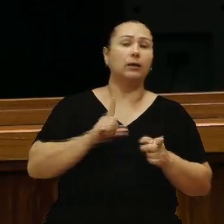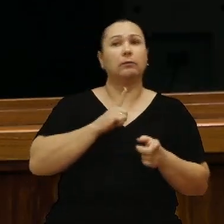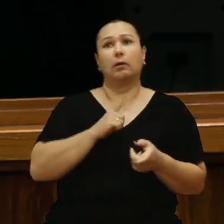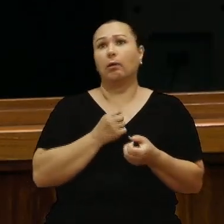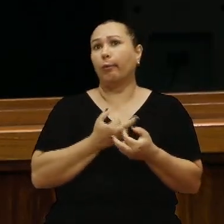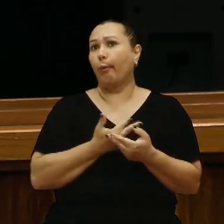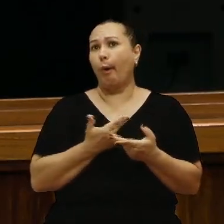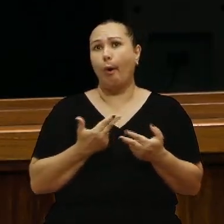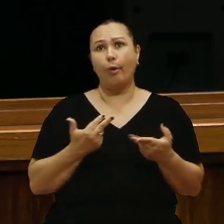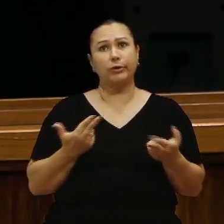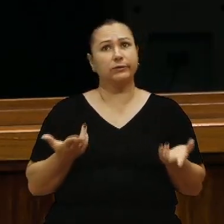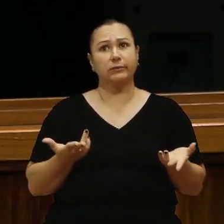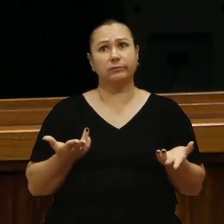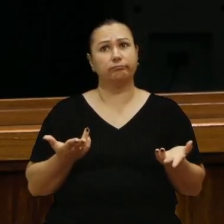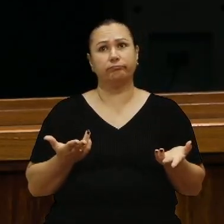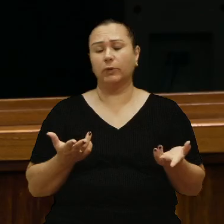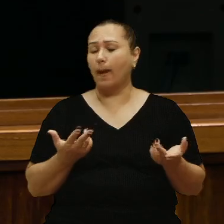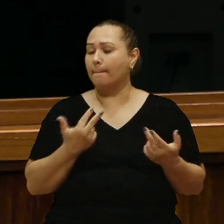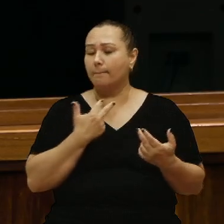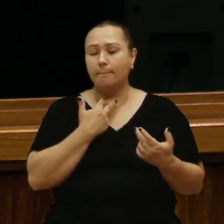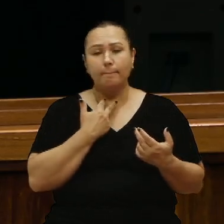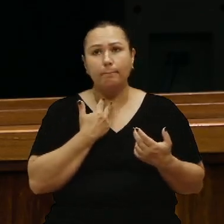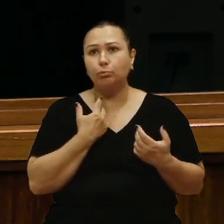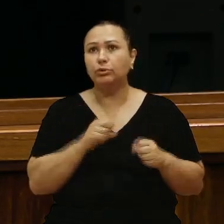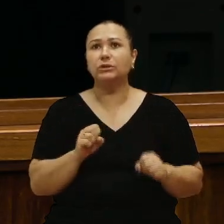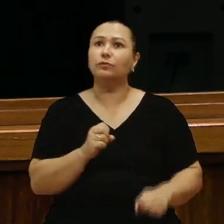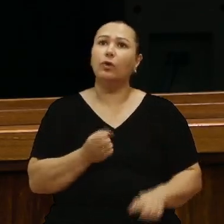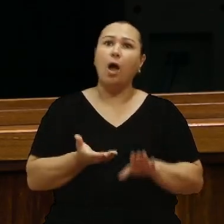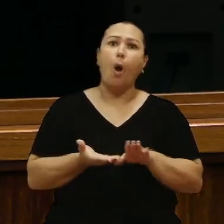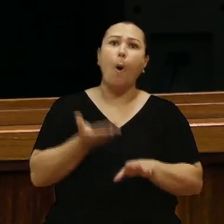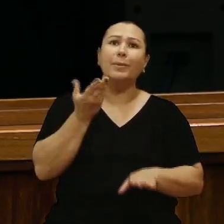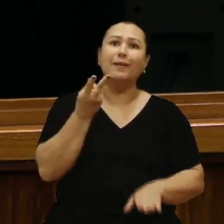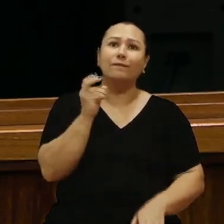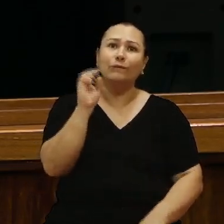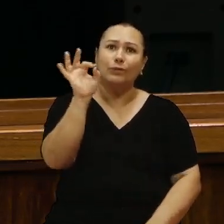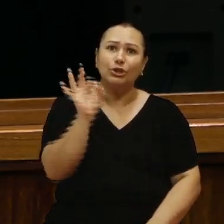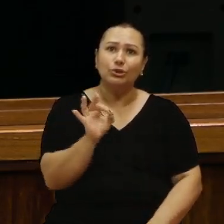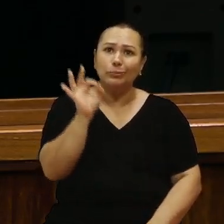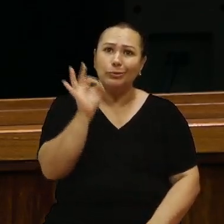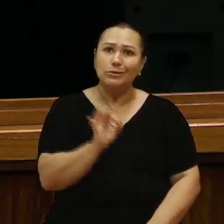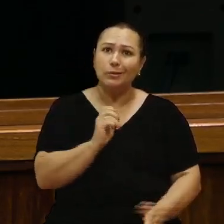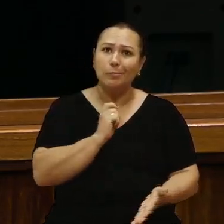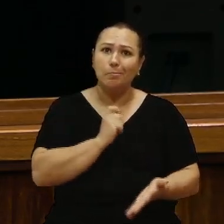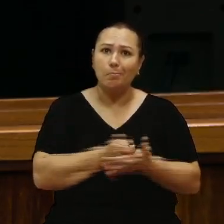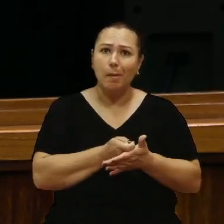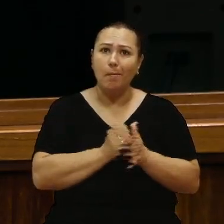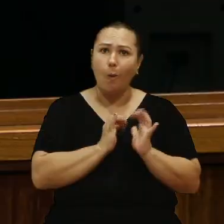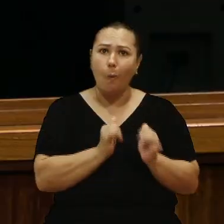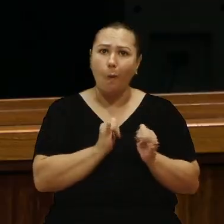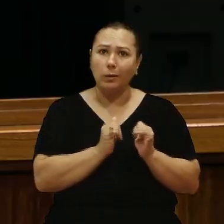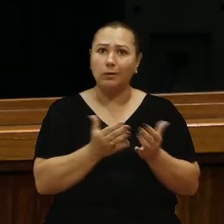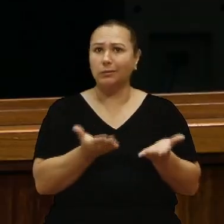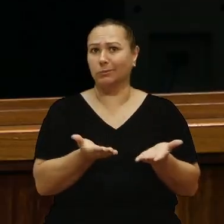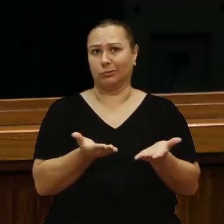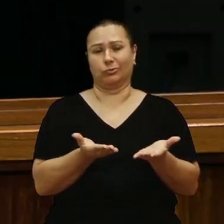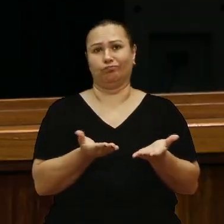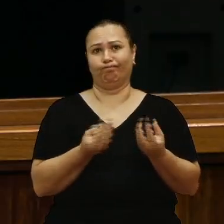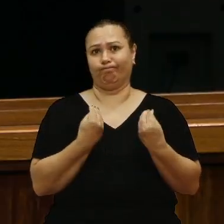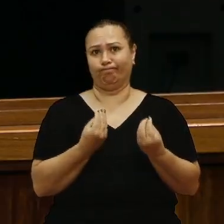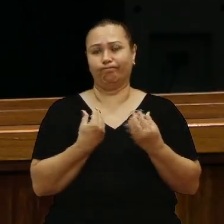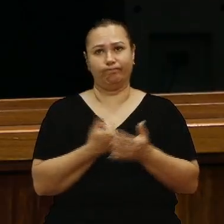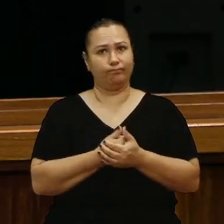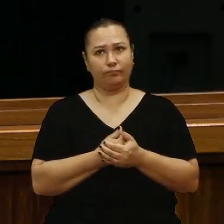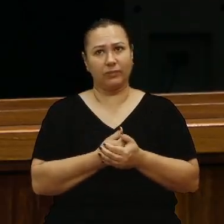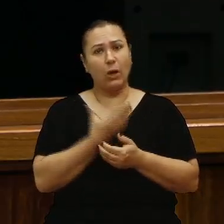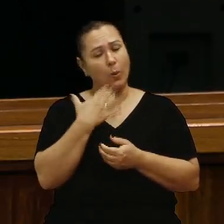não aumentou tanto, não é possível aumentar 20% a passagem para as pessoas, em torno de 20%, né? Então, acho